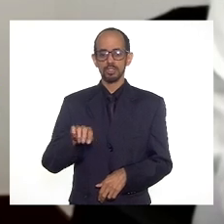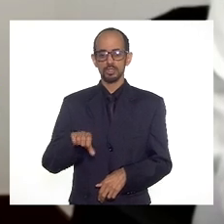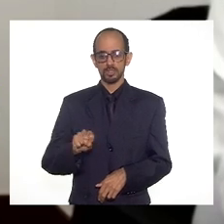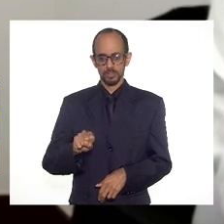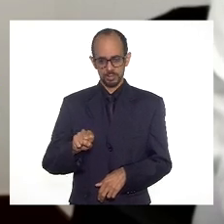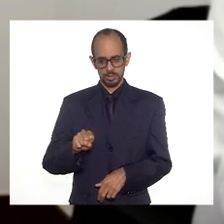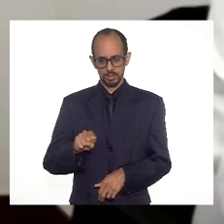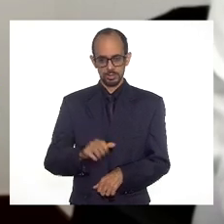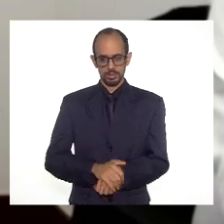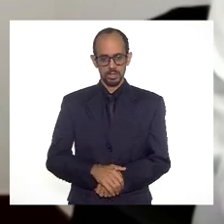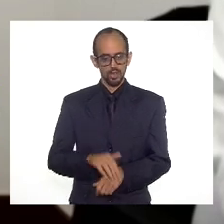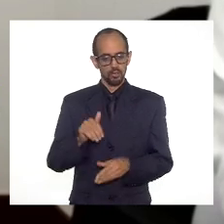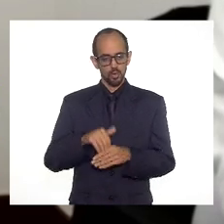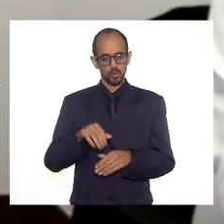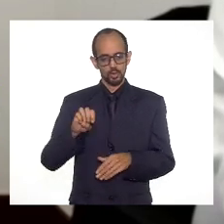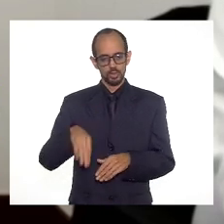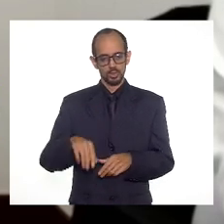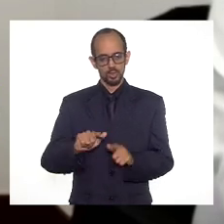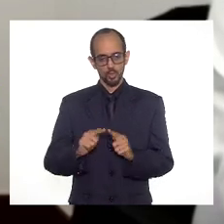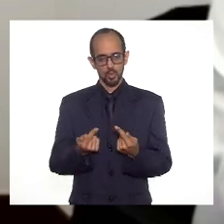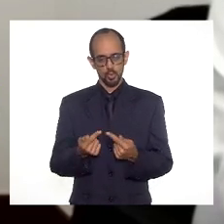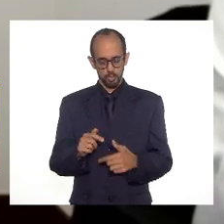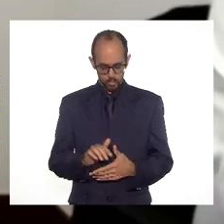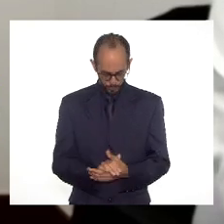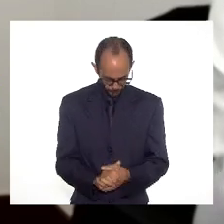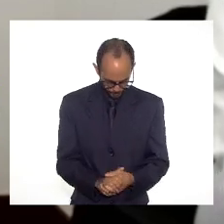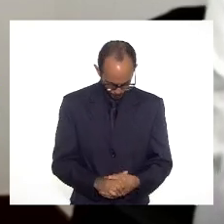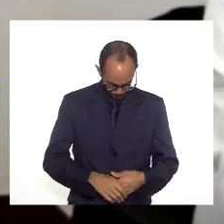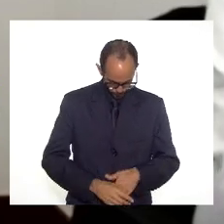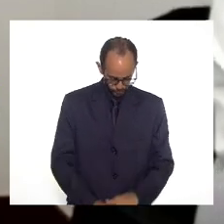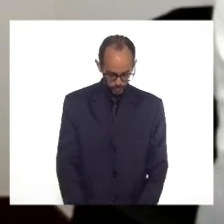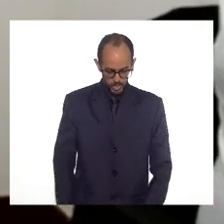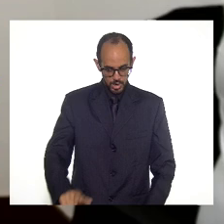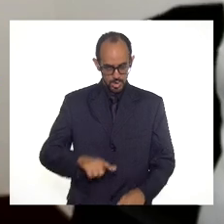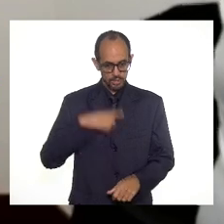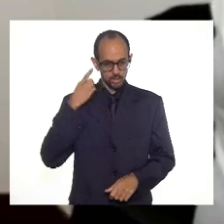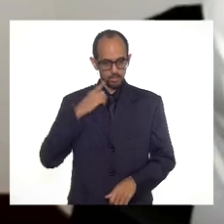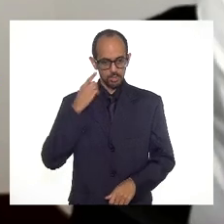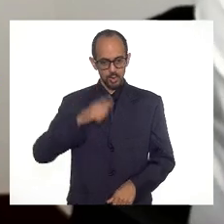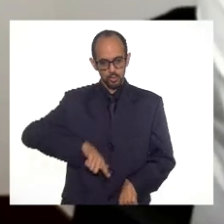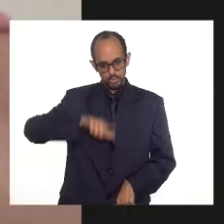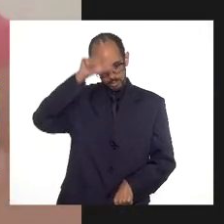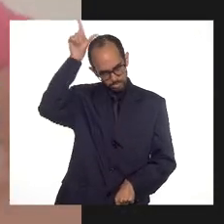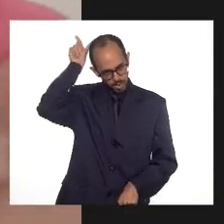Deputado Luiz Martins votou sim no grupo. Deputado Luiz Paulo.